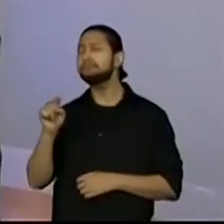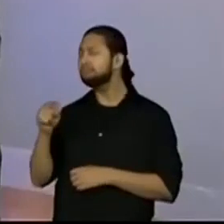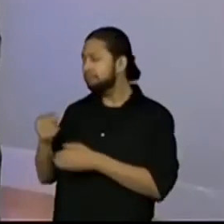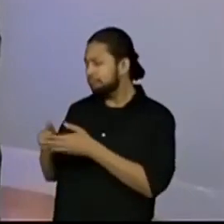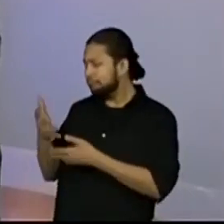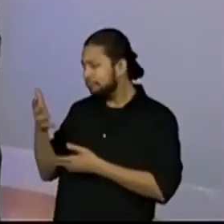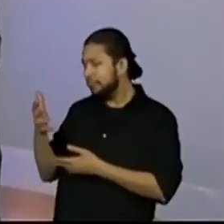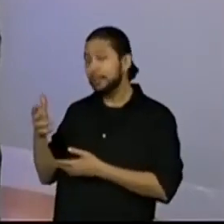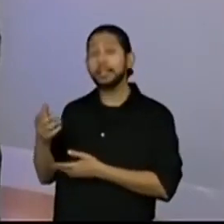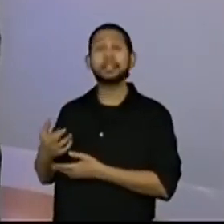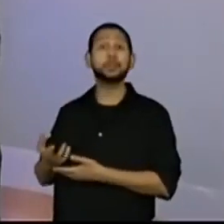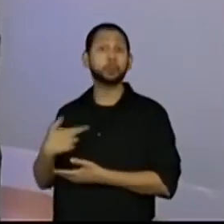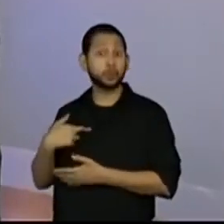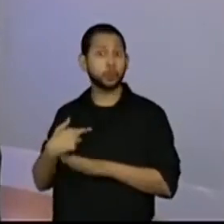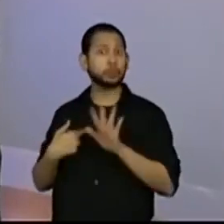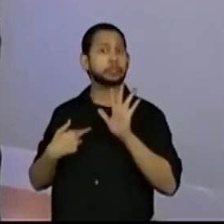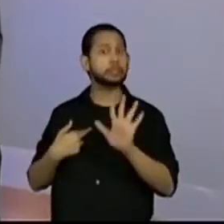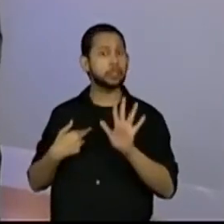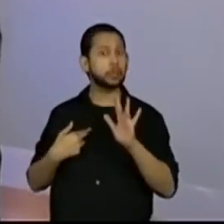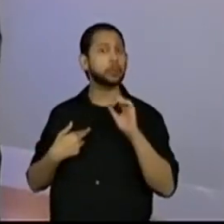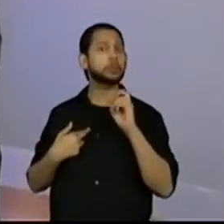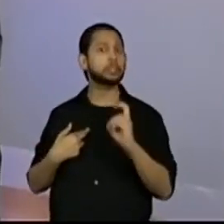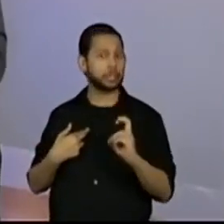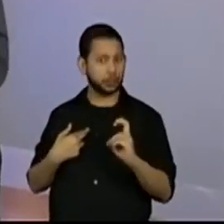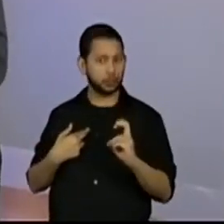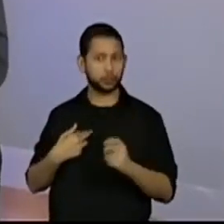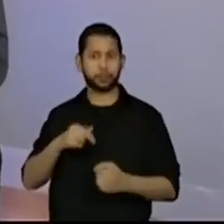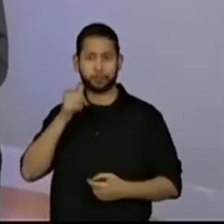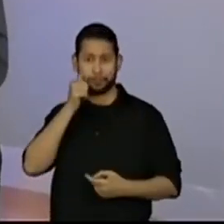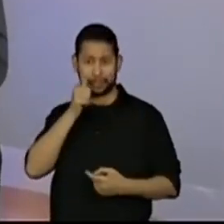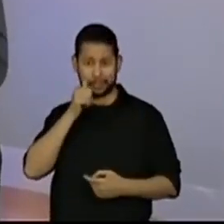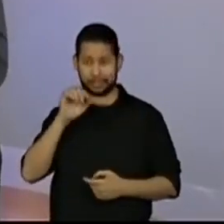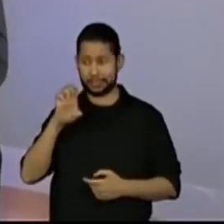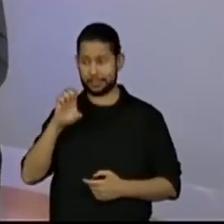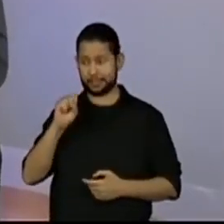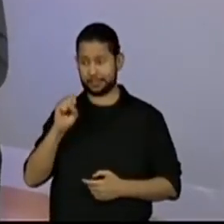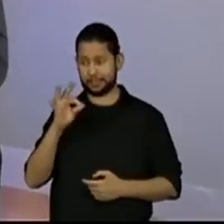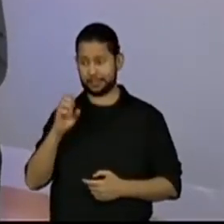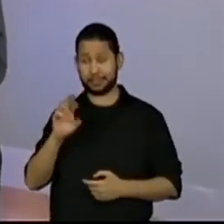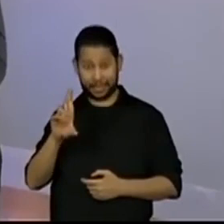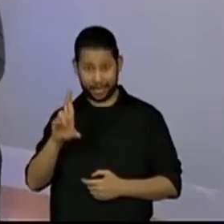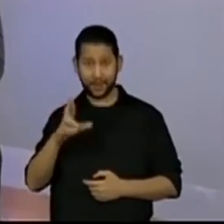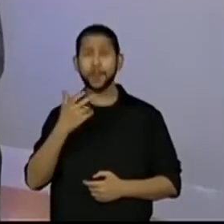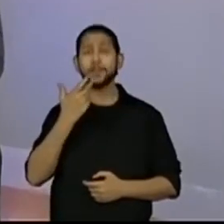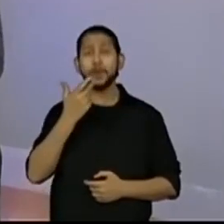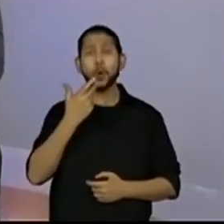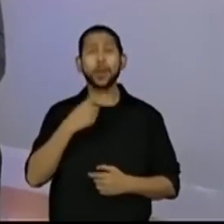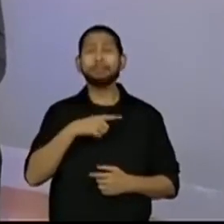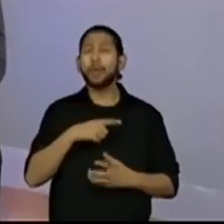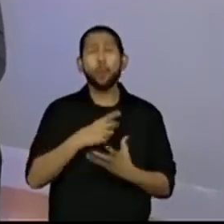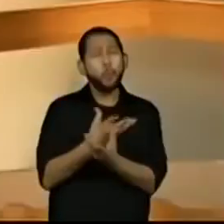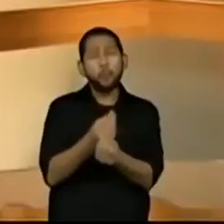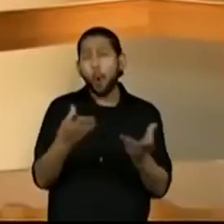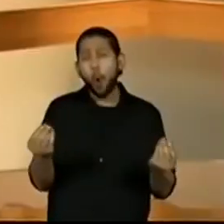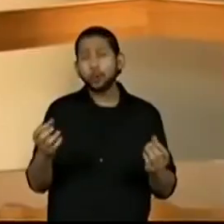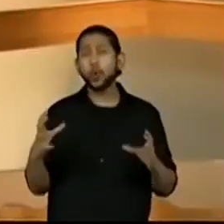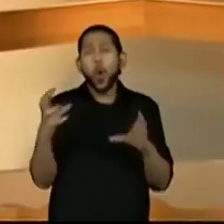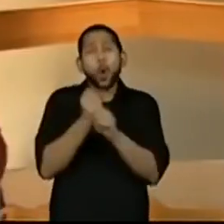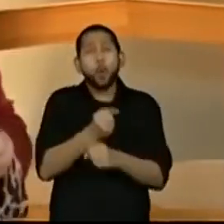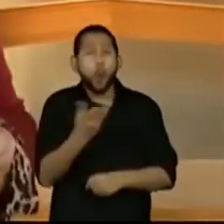tipos de leituras. Bem próximo. A Esther coloca, sei que tem muitos tipos, mas não sei